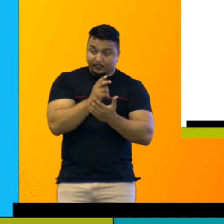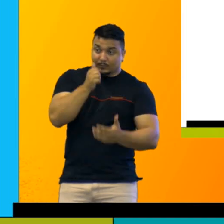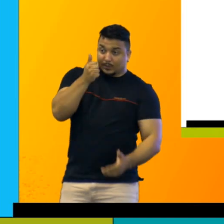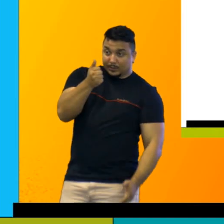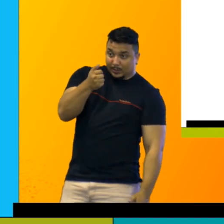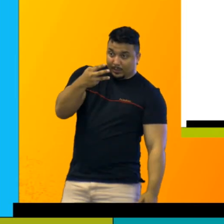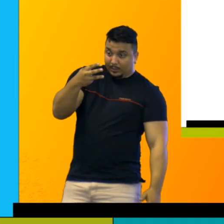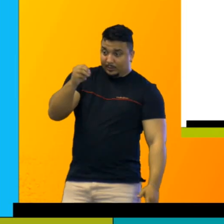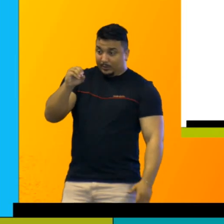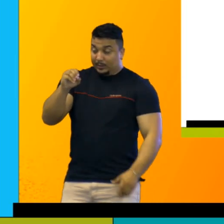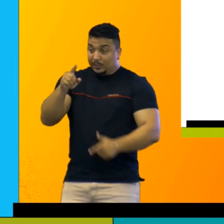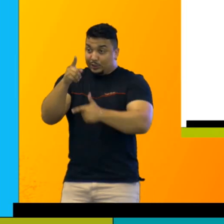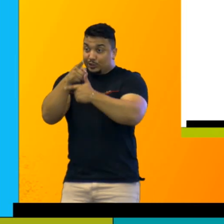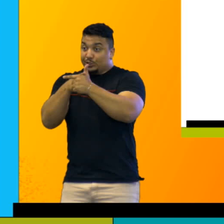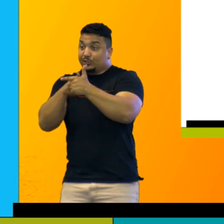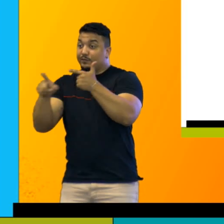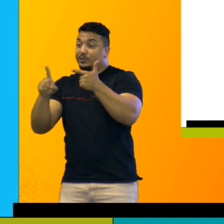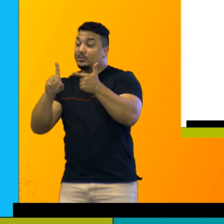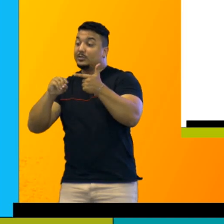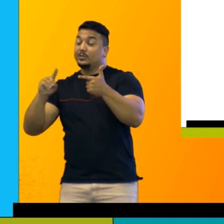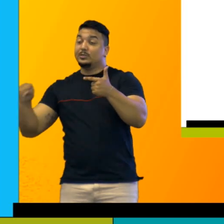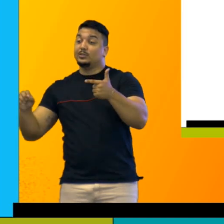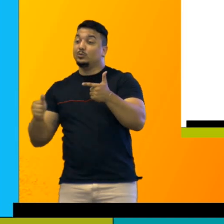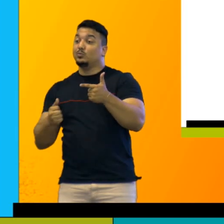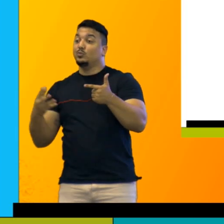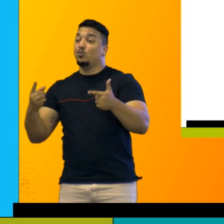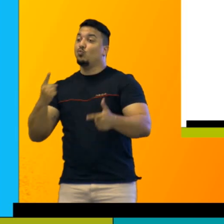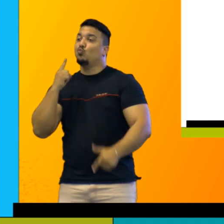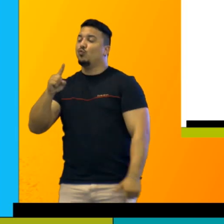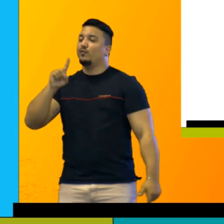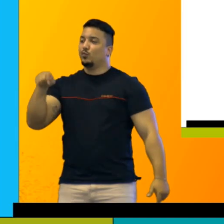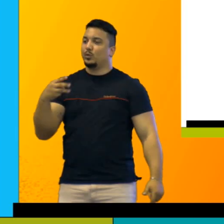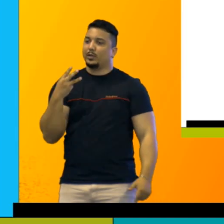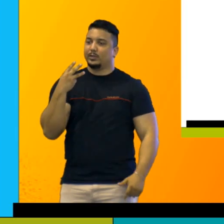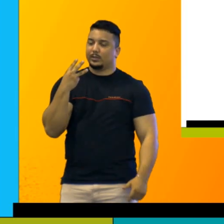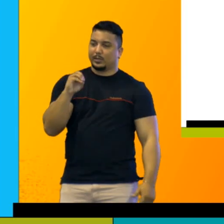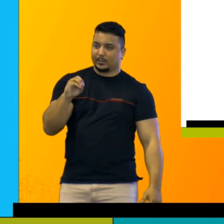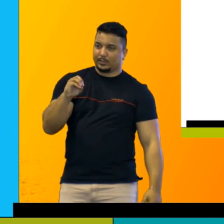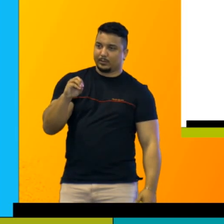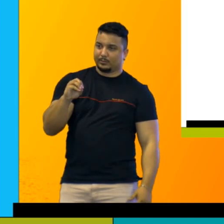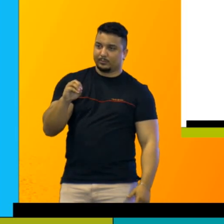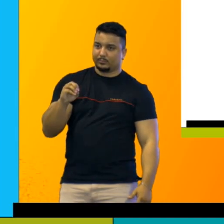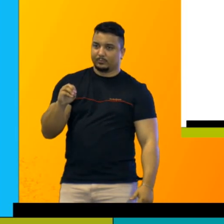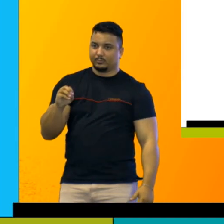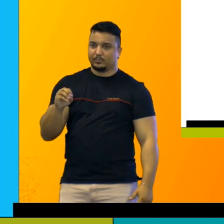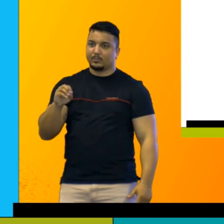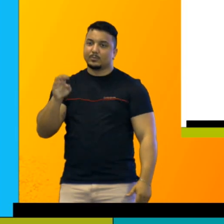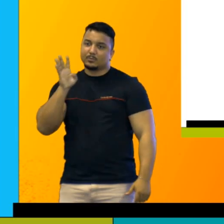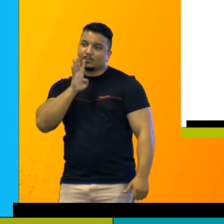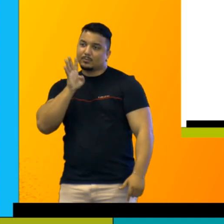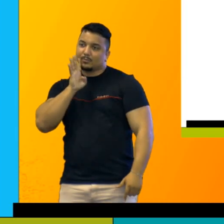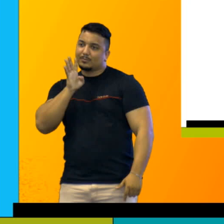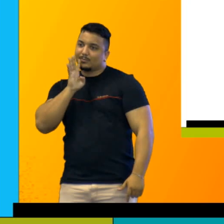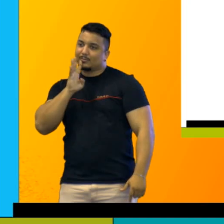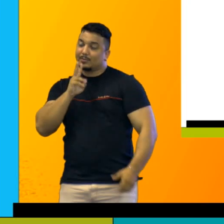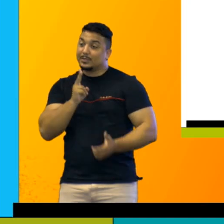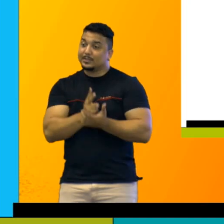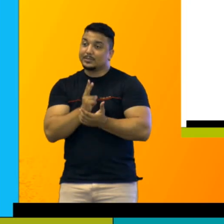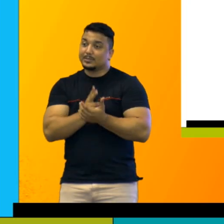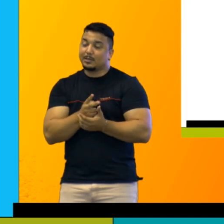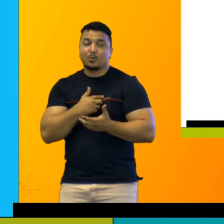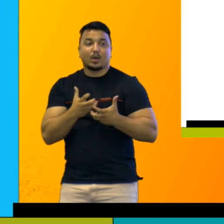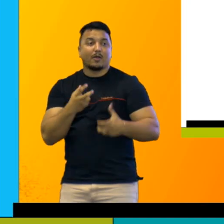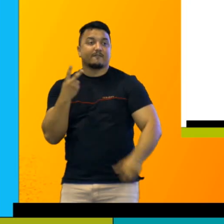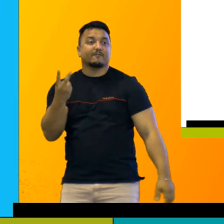130 dividido por 100 dá 1,30. Então olha que truque legal. Toda vida que eu quero saber